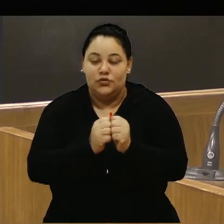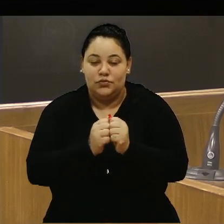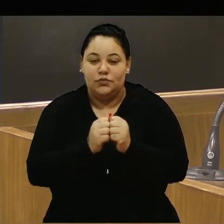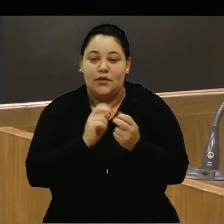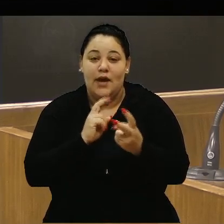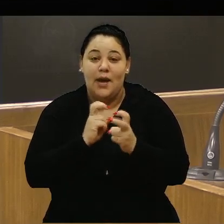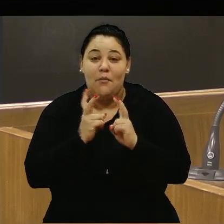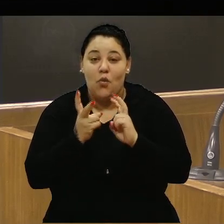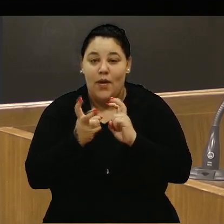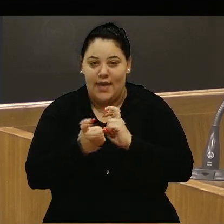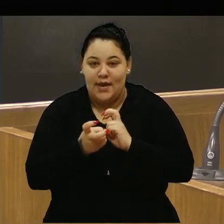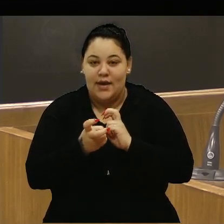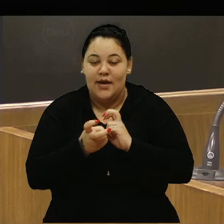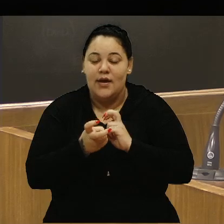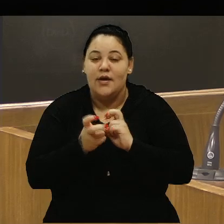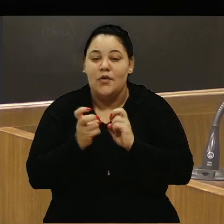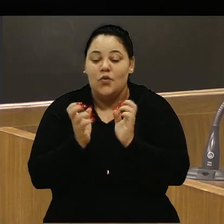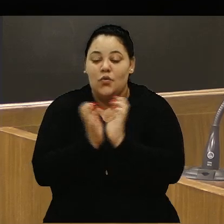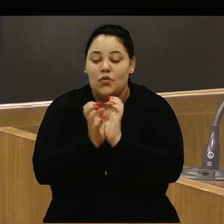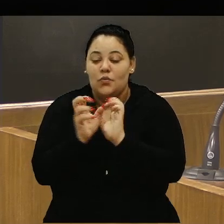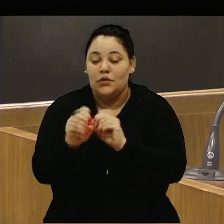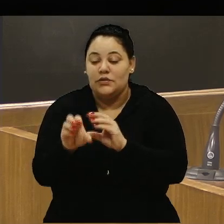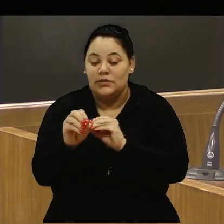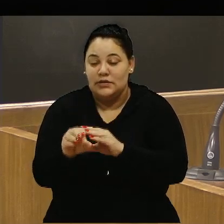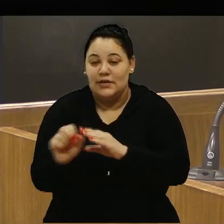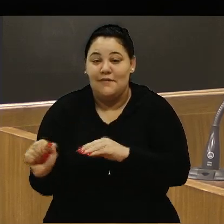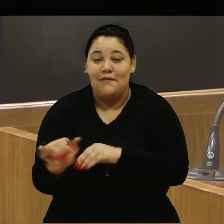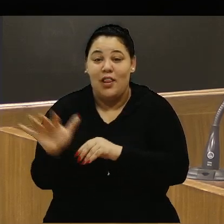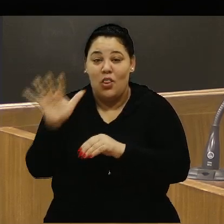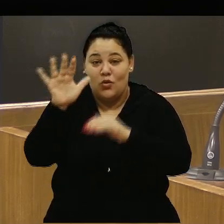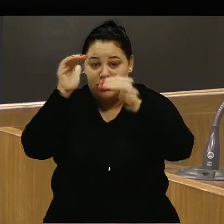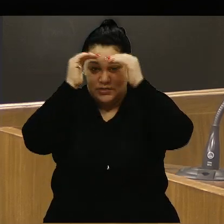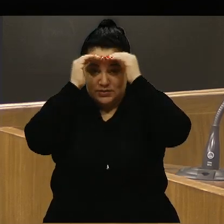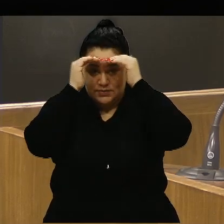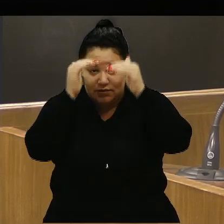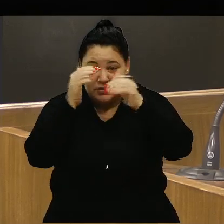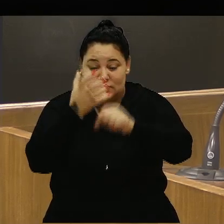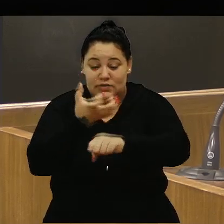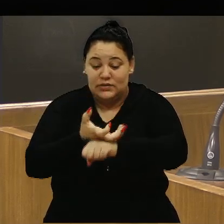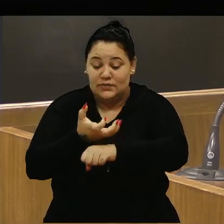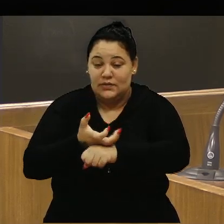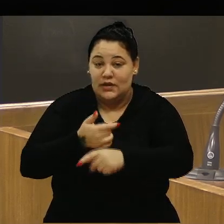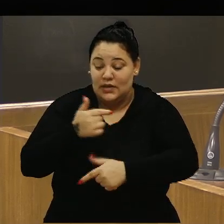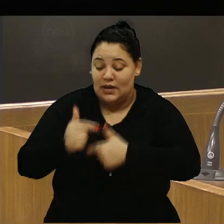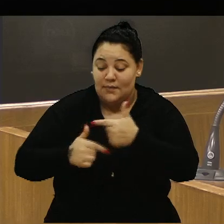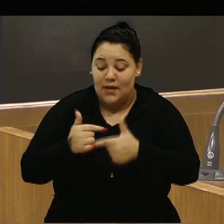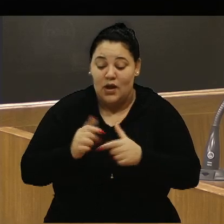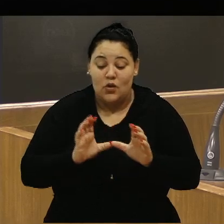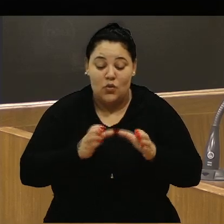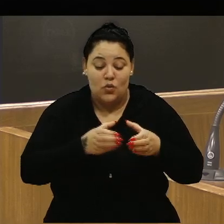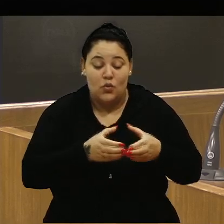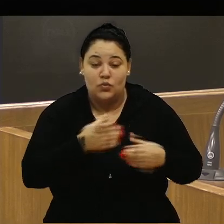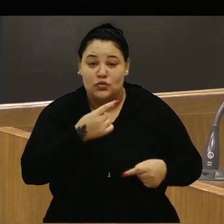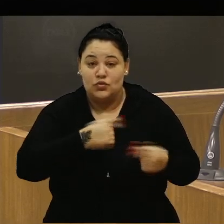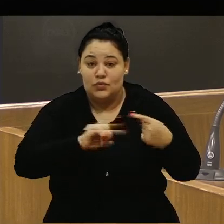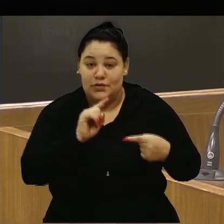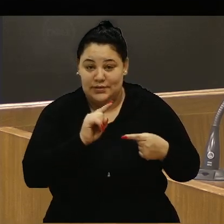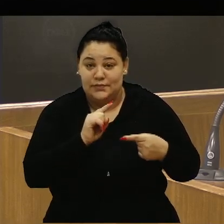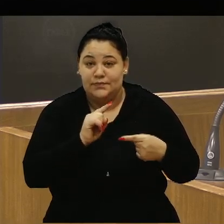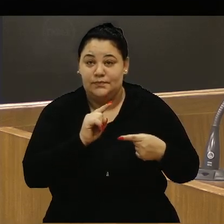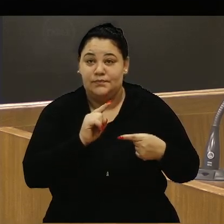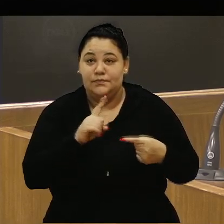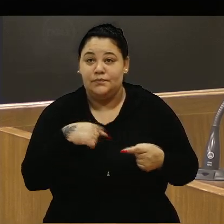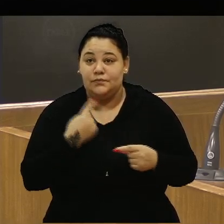grupo ensina valores como respeito, disciplina, trabalho em equipe e superação, moldando